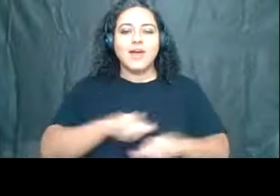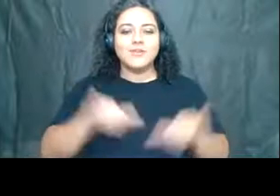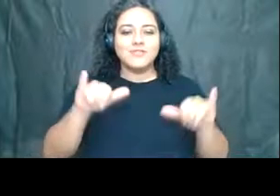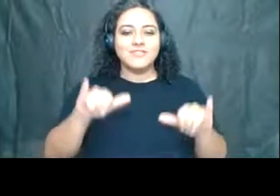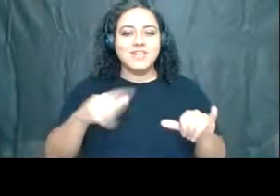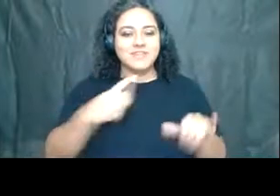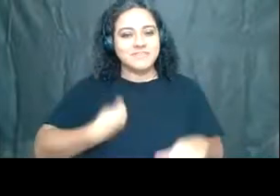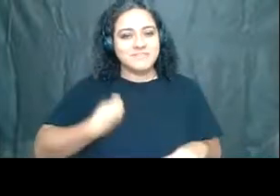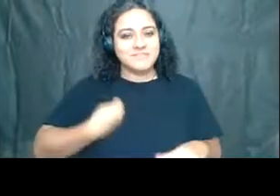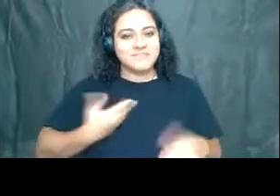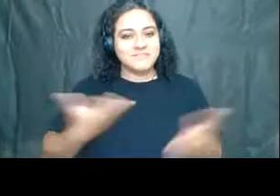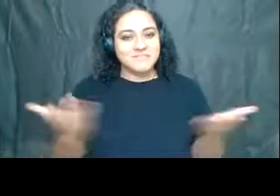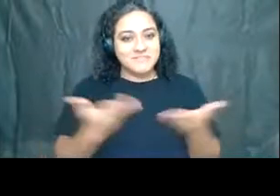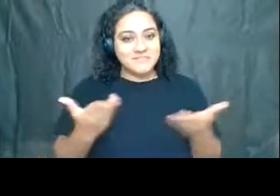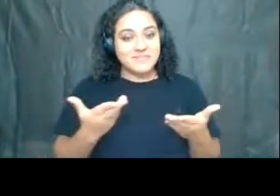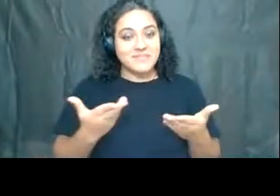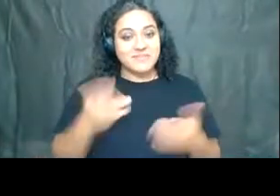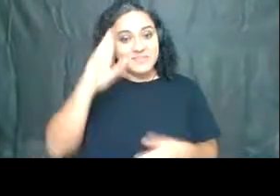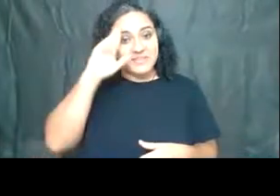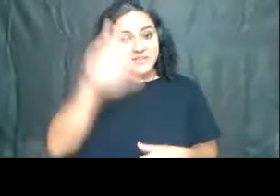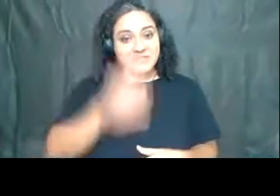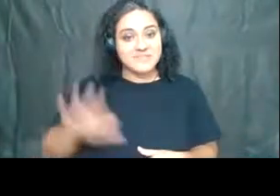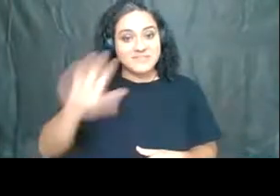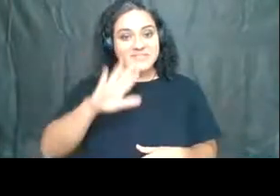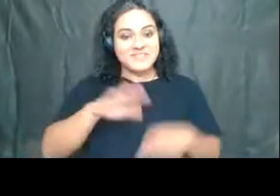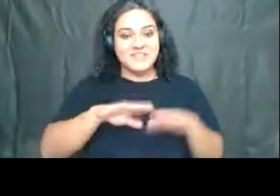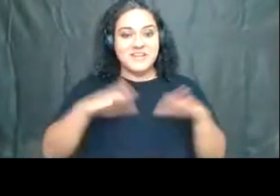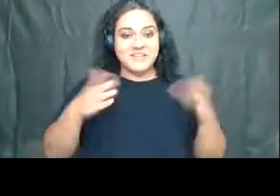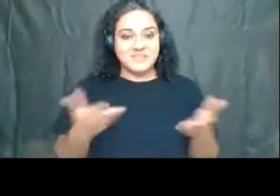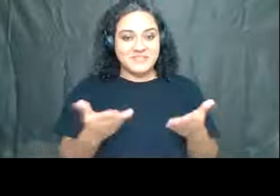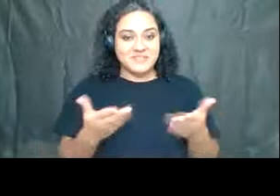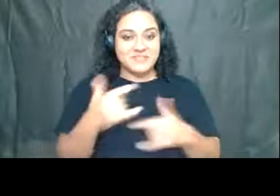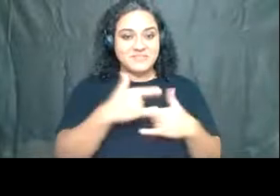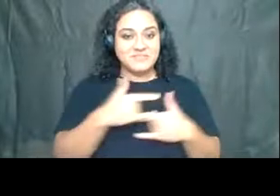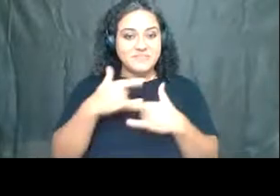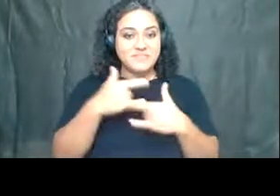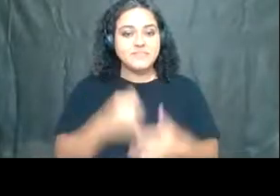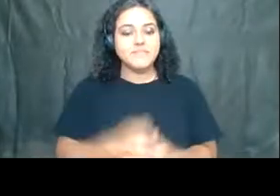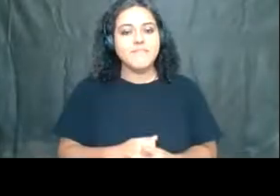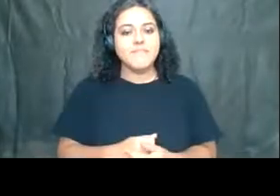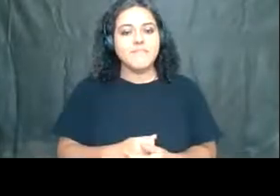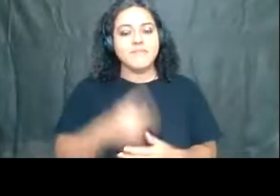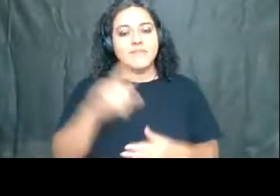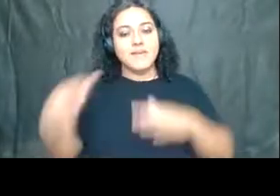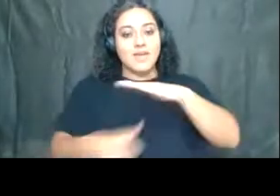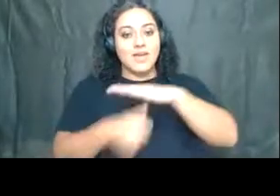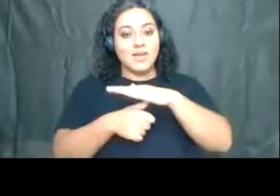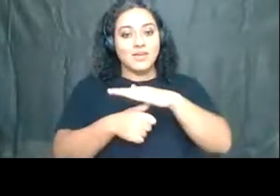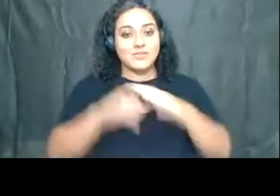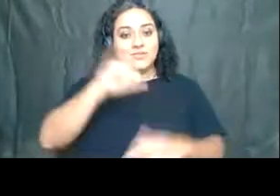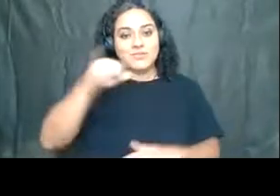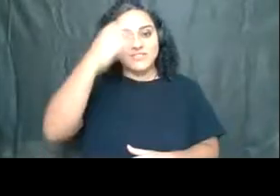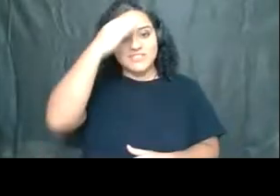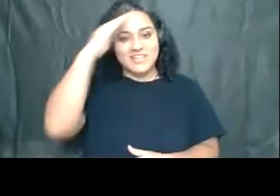autoridades presentes na mesa de honra virtual. O reitor do Instituto Federal do Espírito Santo, Jadir